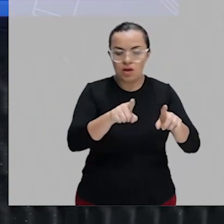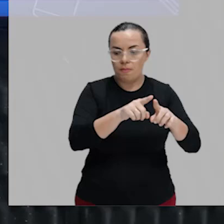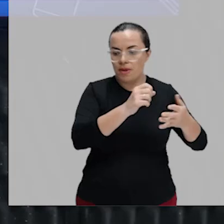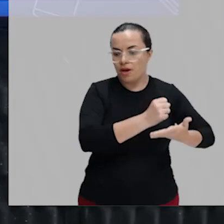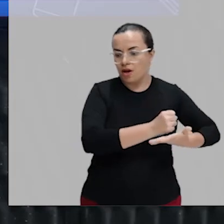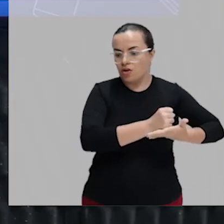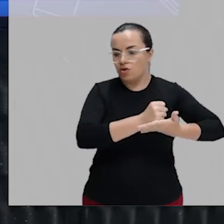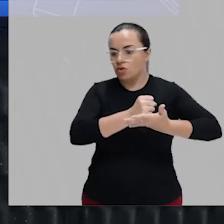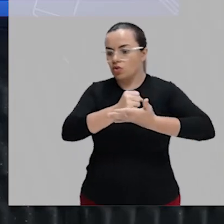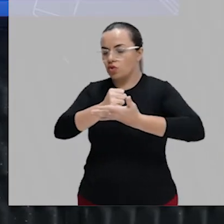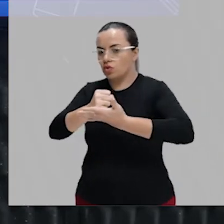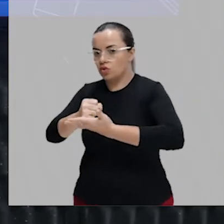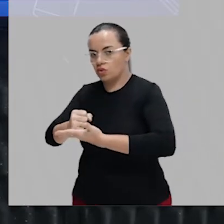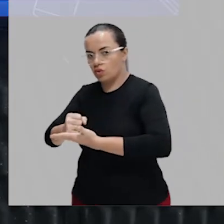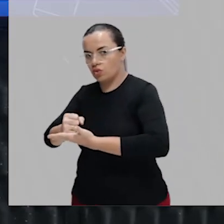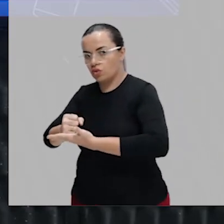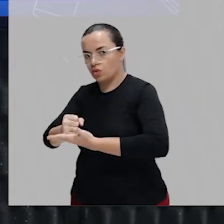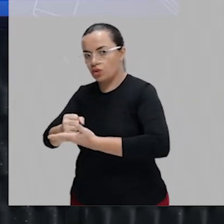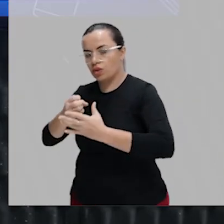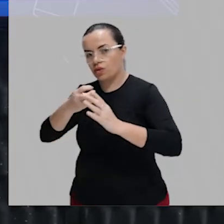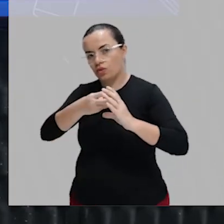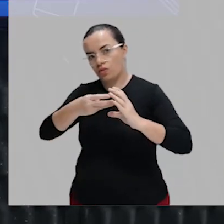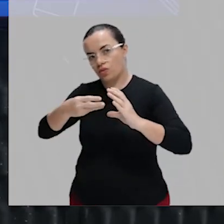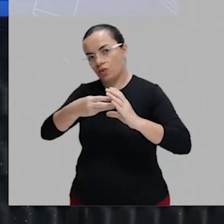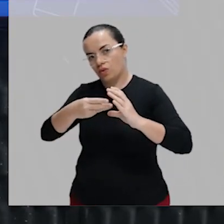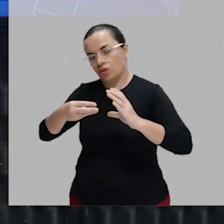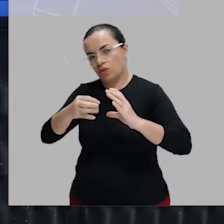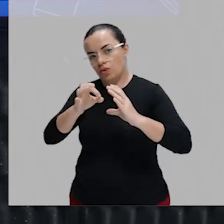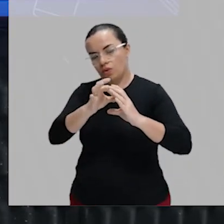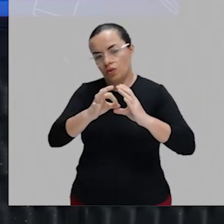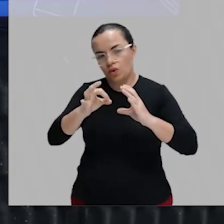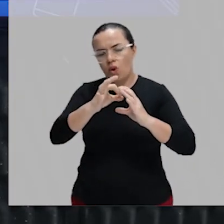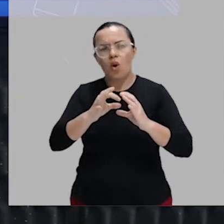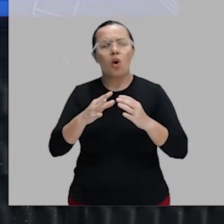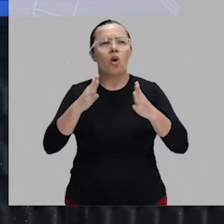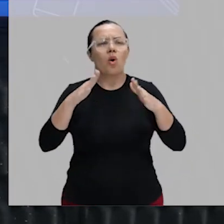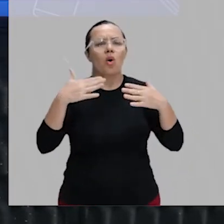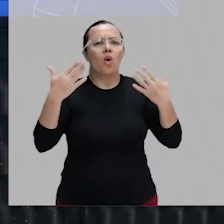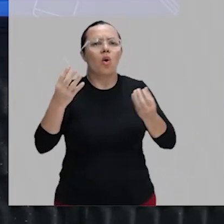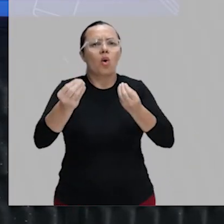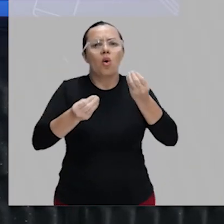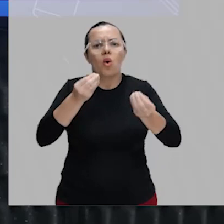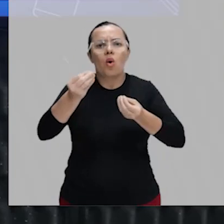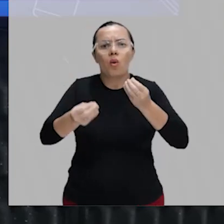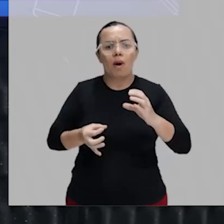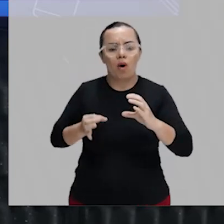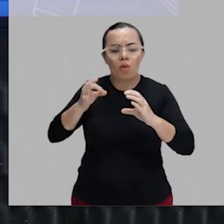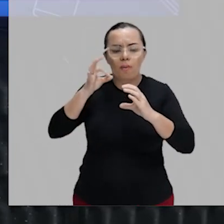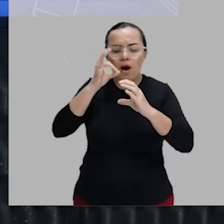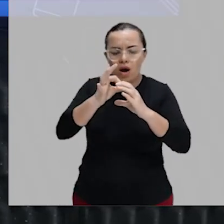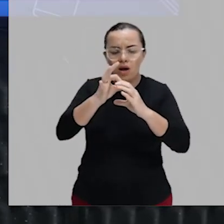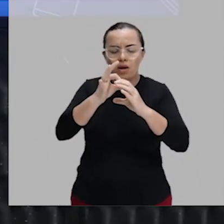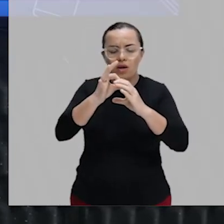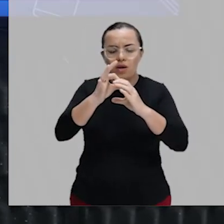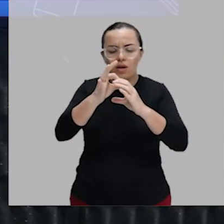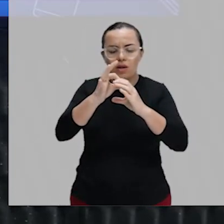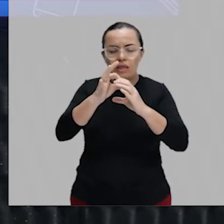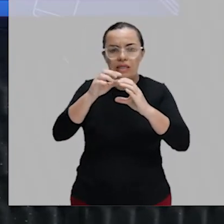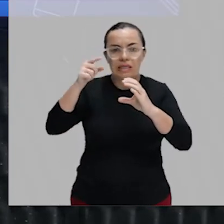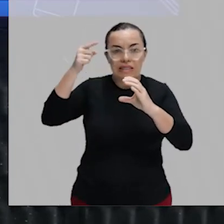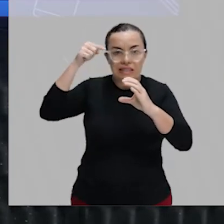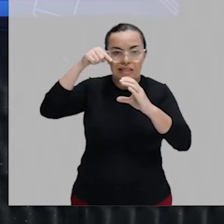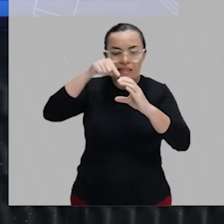célula. Ou seja, alguma organela que precisa ser movimentada para uma outra região no interior da